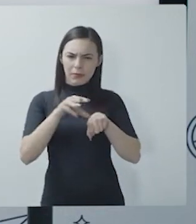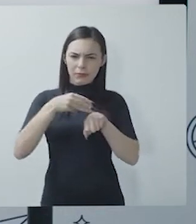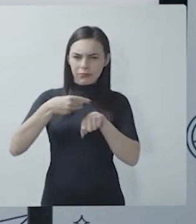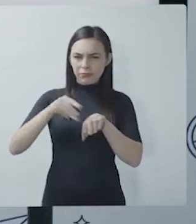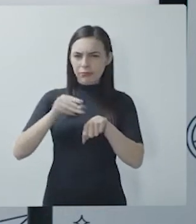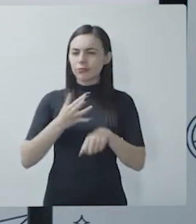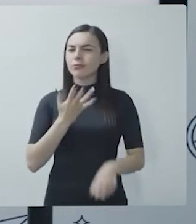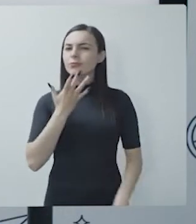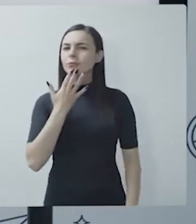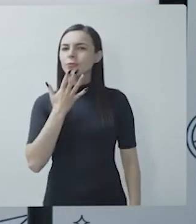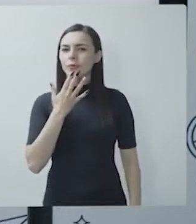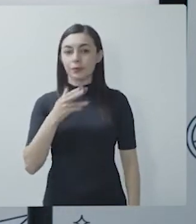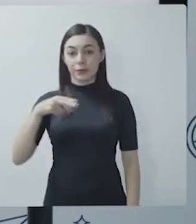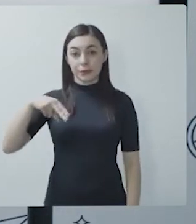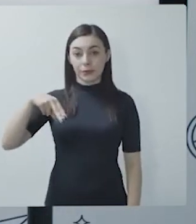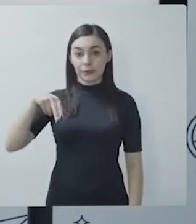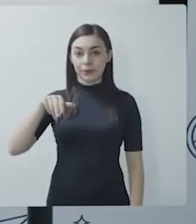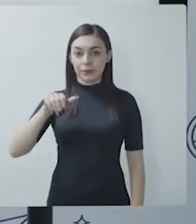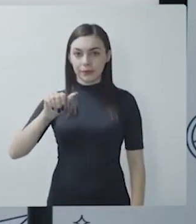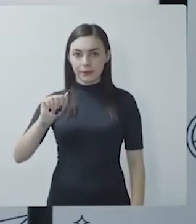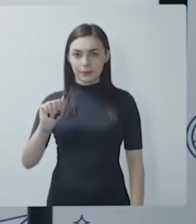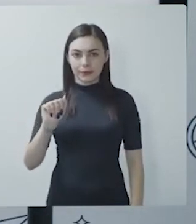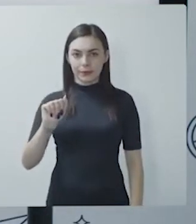cores. Natação.